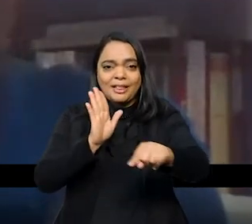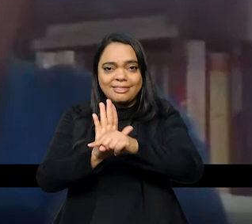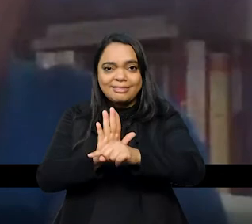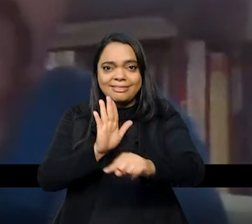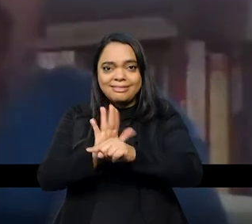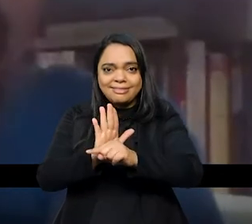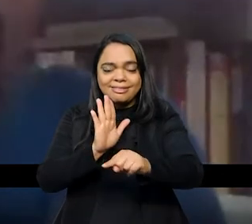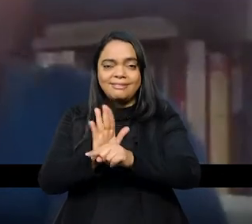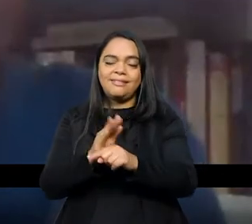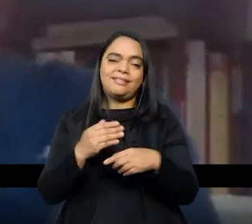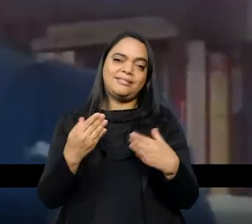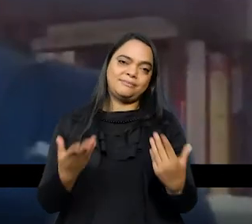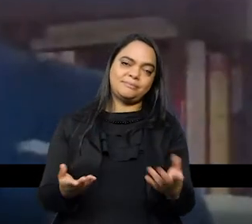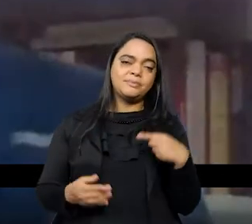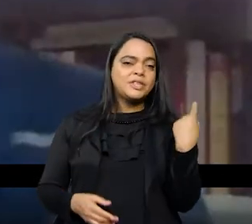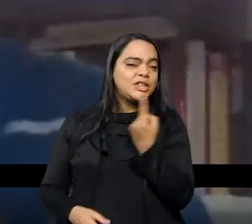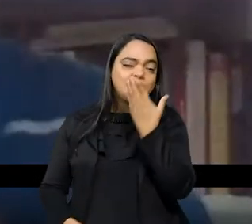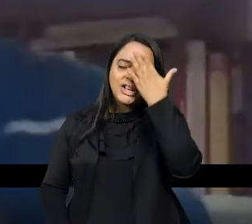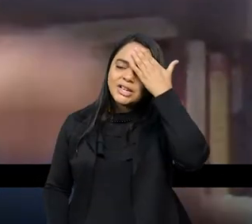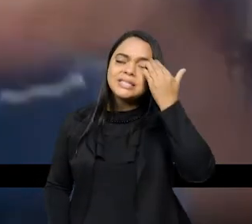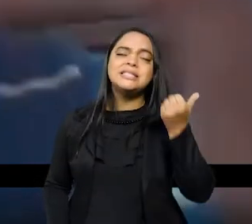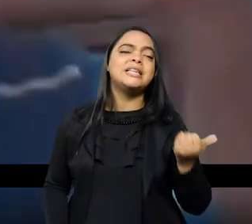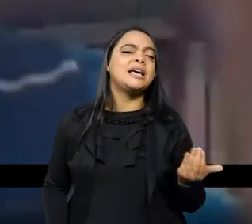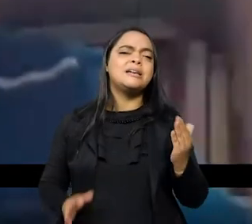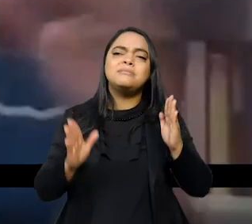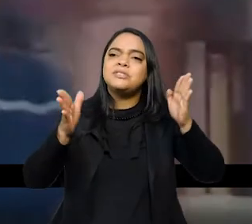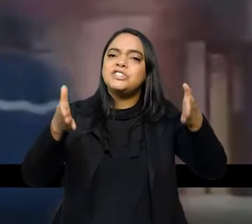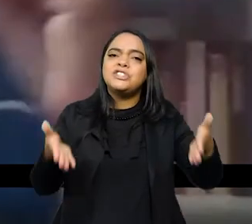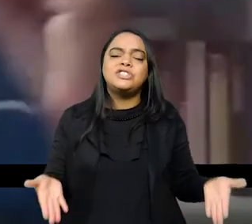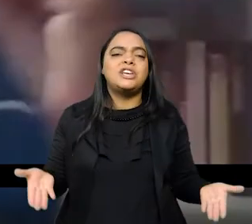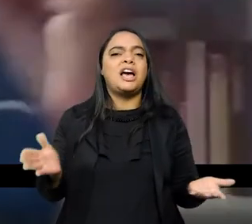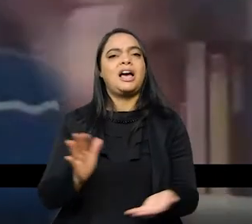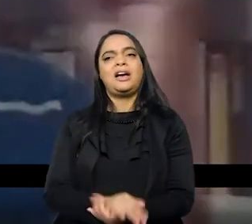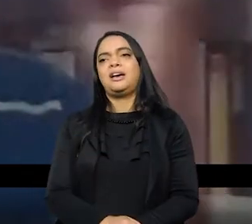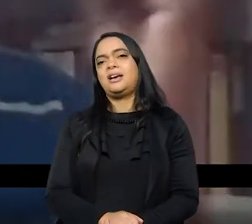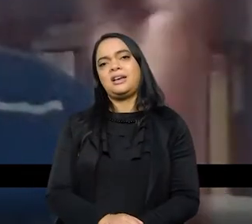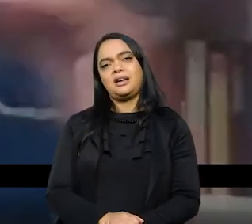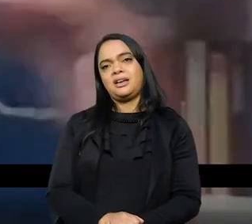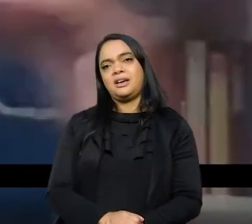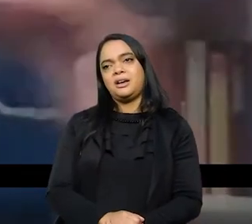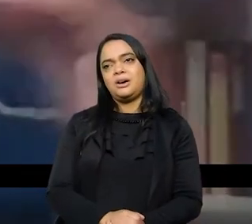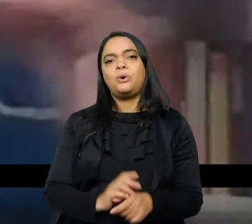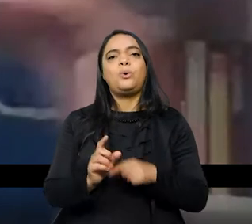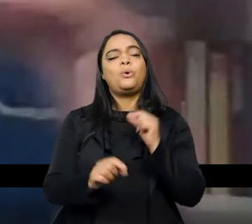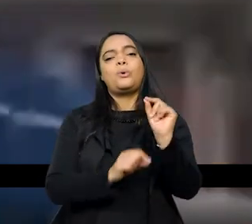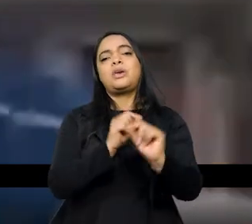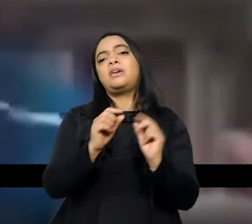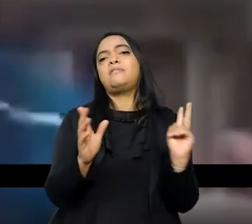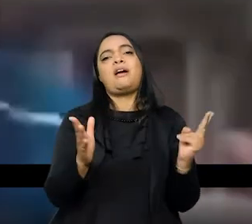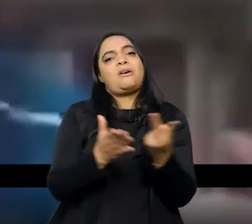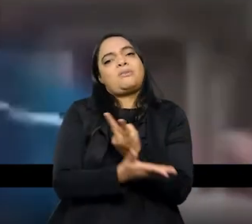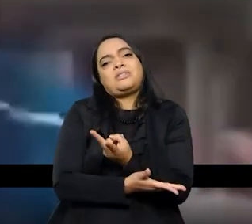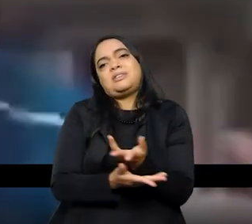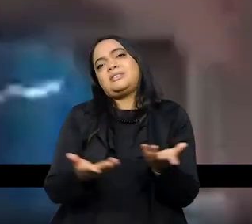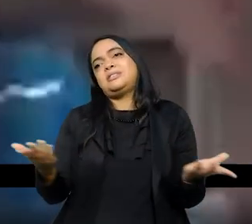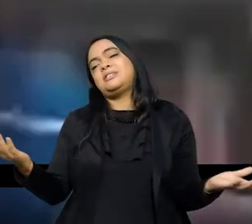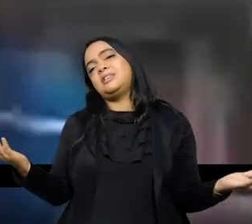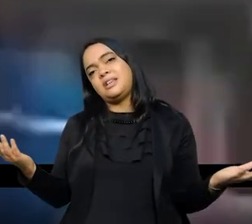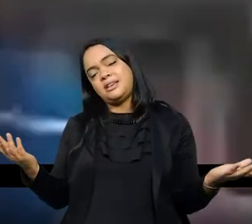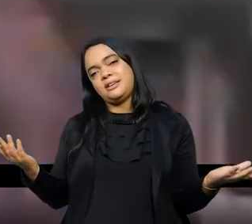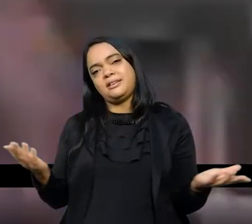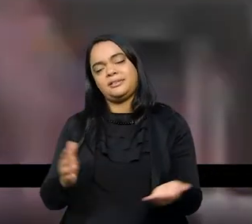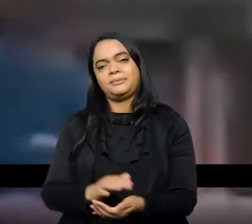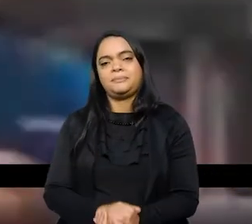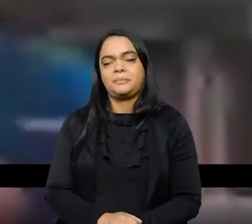E a gente já sabe o que isso vai dar, mais ou menos. Não vamos ser profeta para